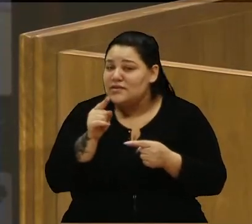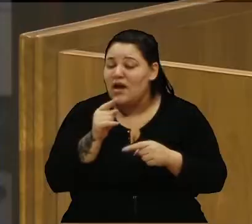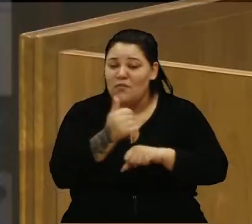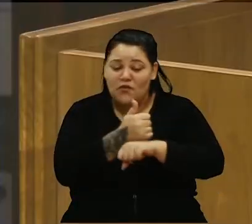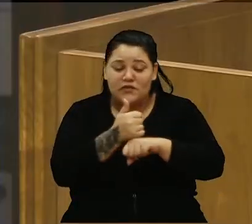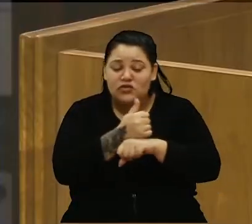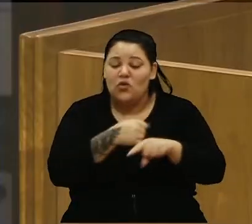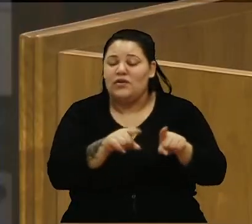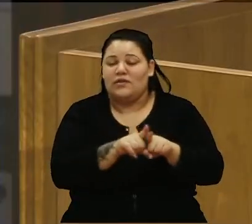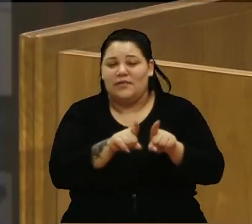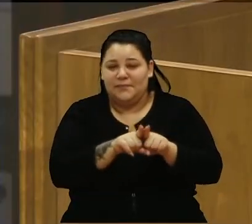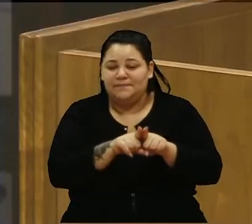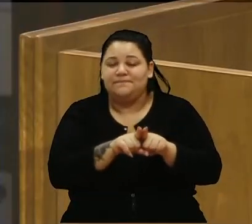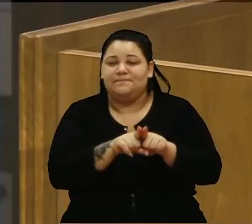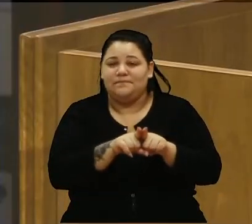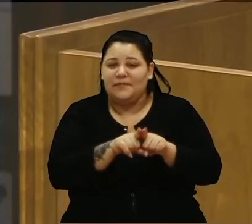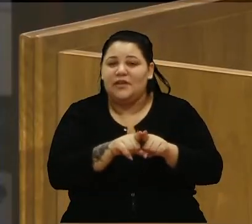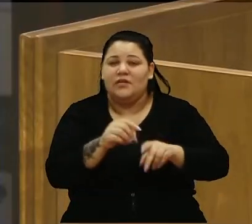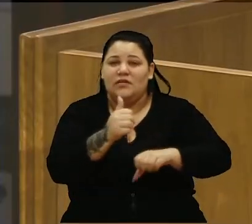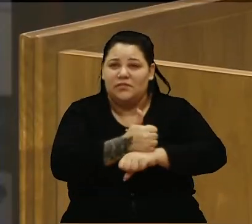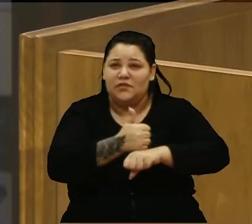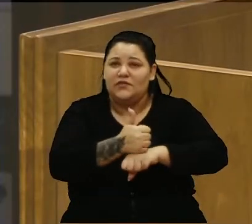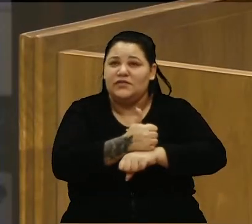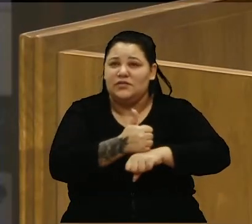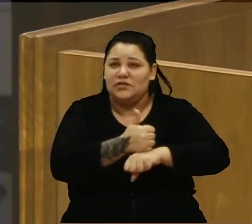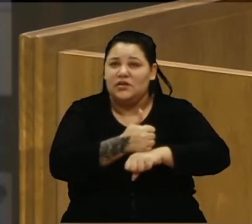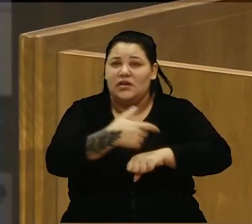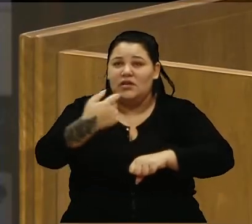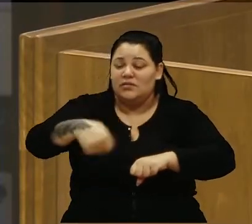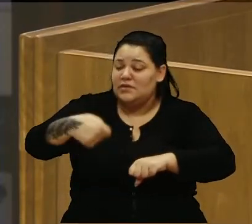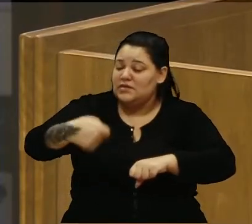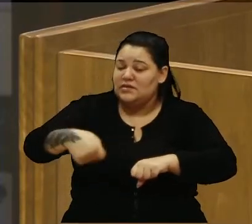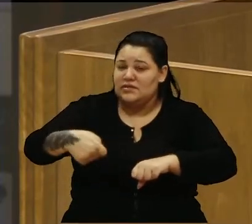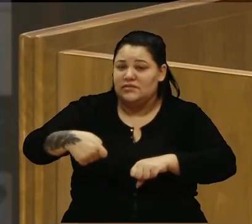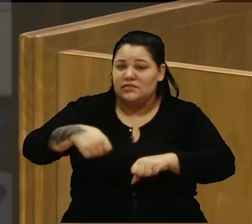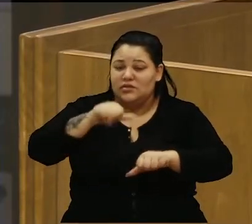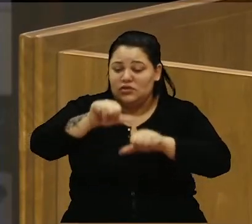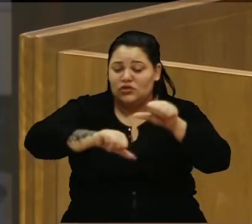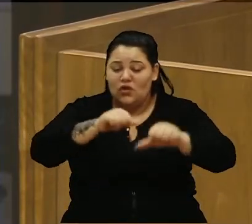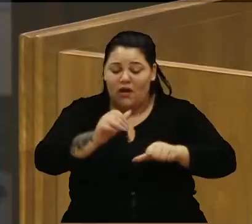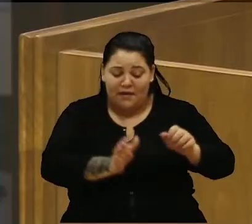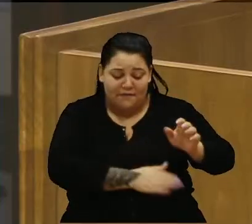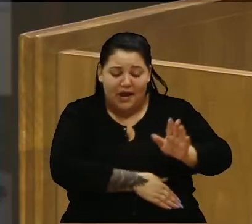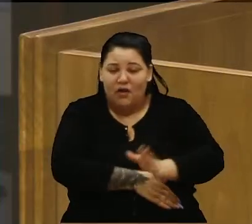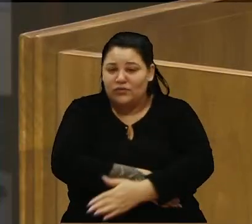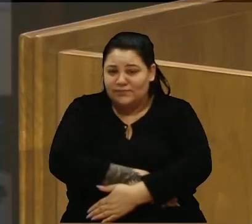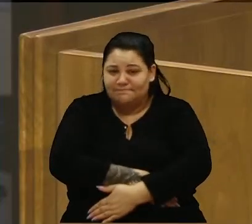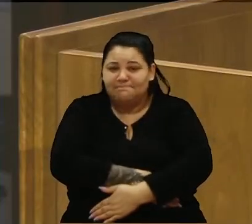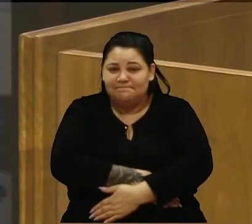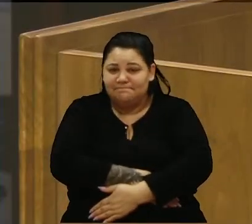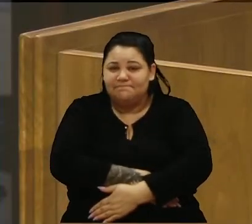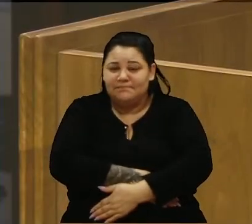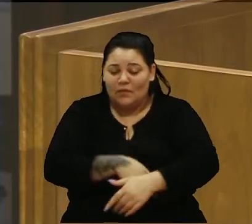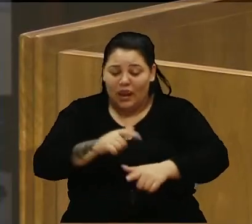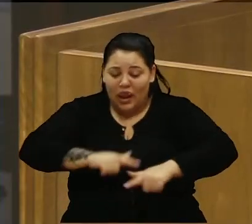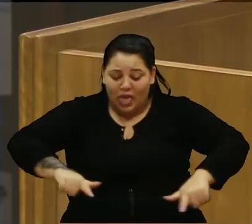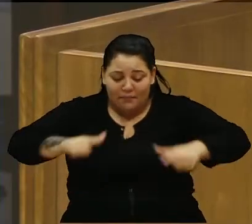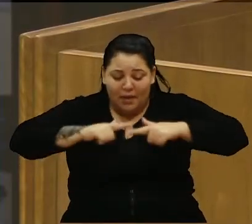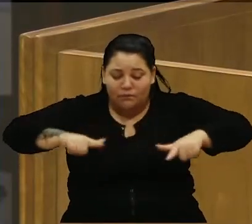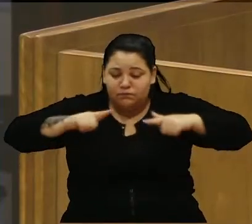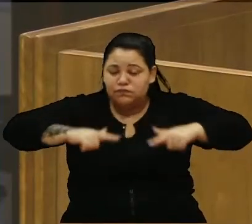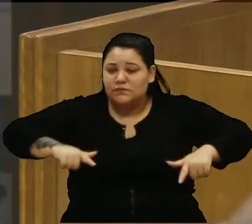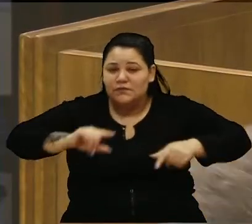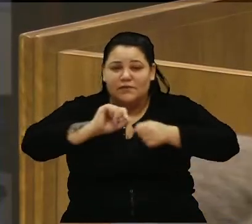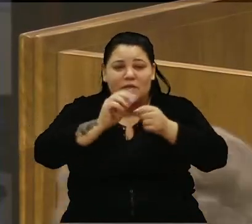são professoras que ensinam, que trocam fralda, que fazem uma série de coisas